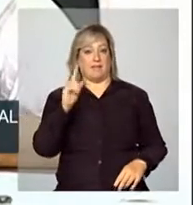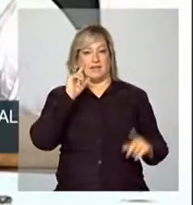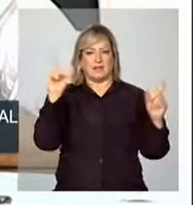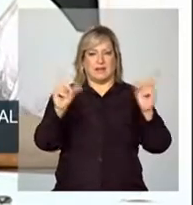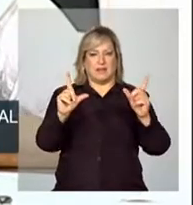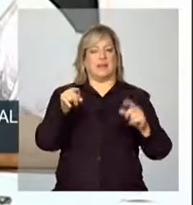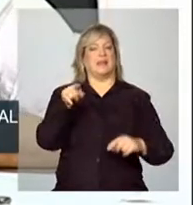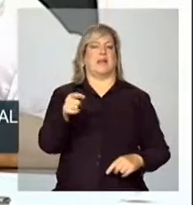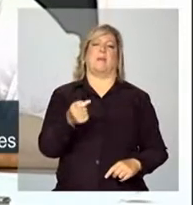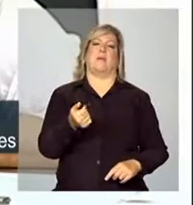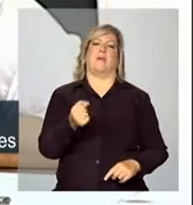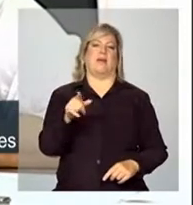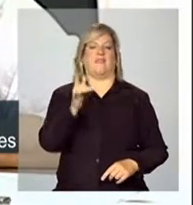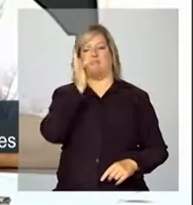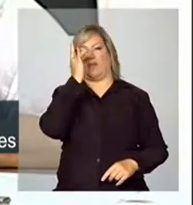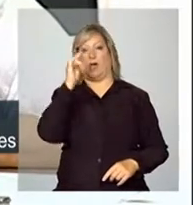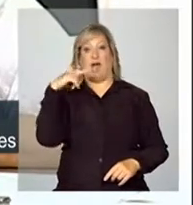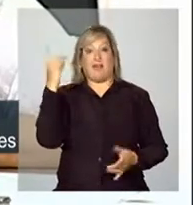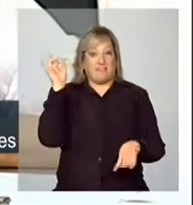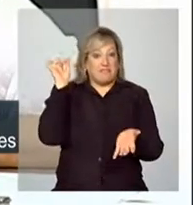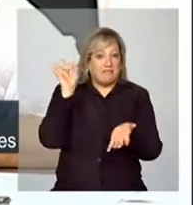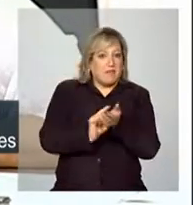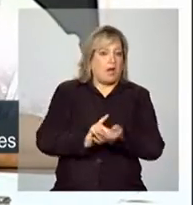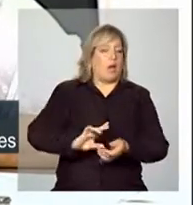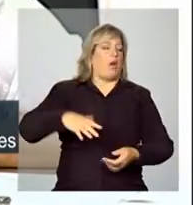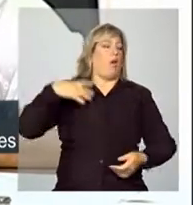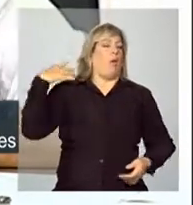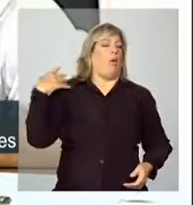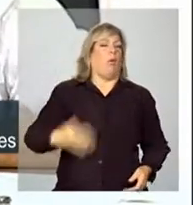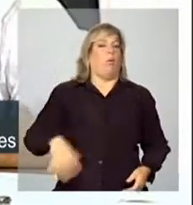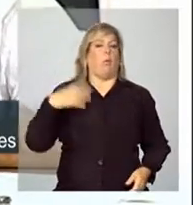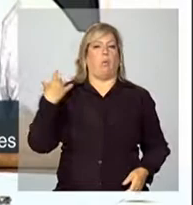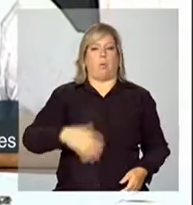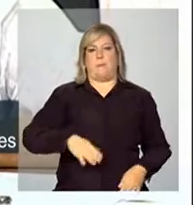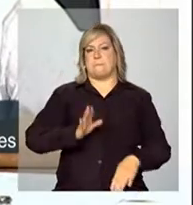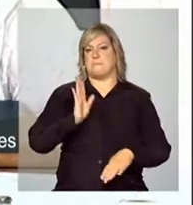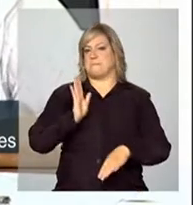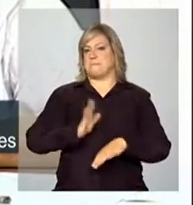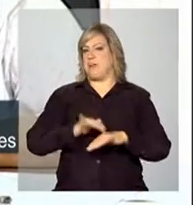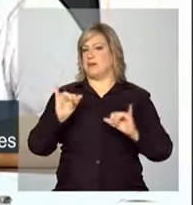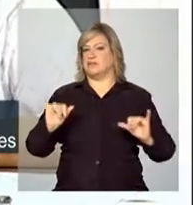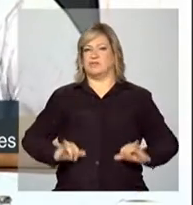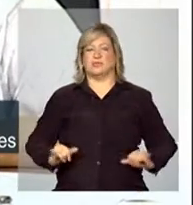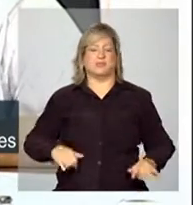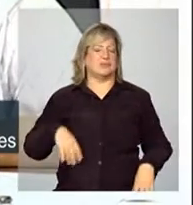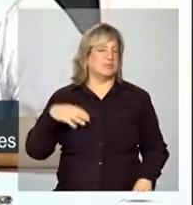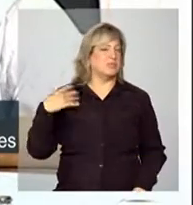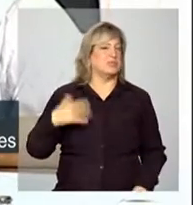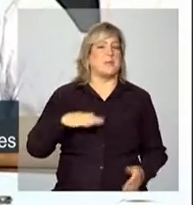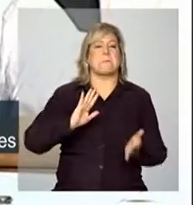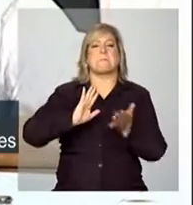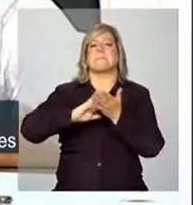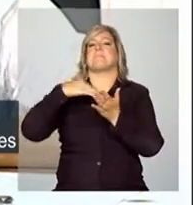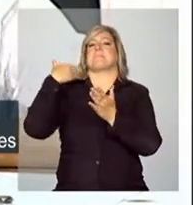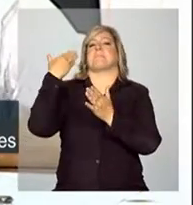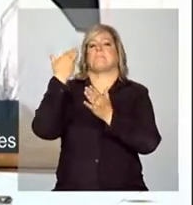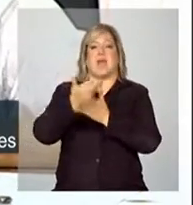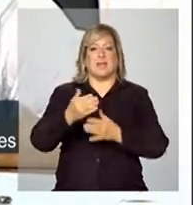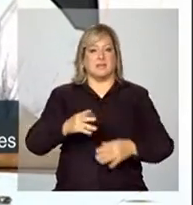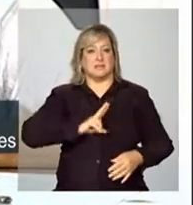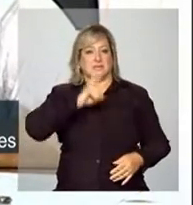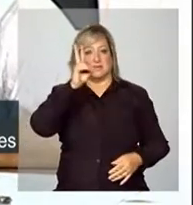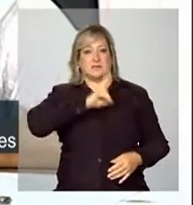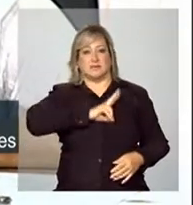pouco o que acontece a situação é muito mais grave é muito